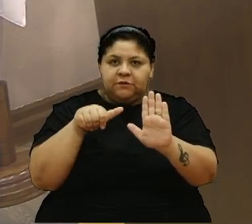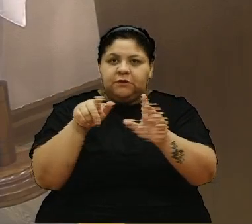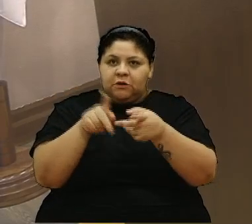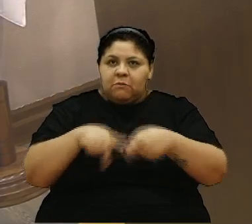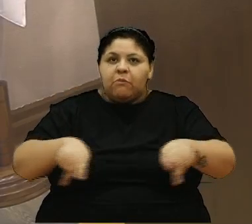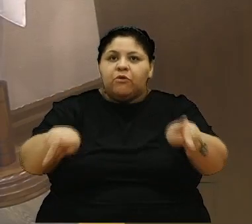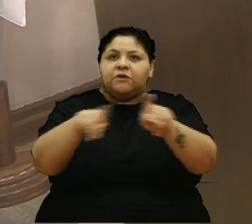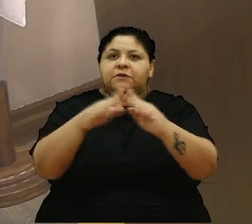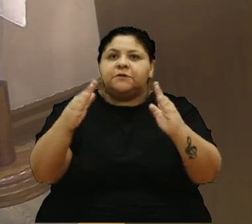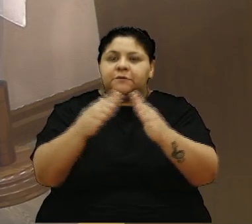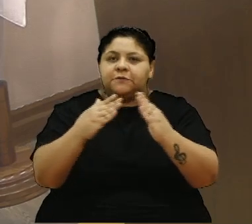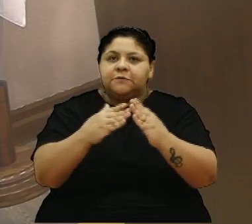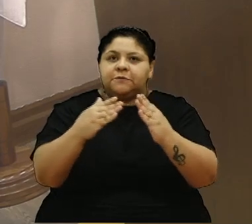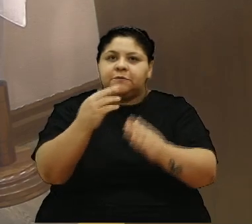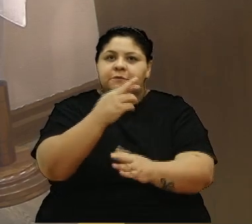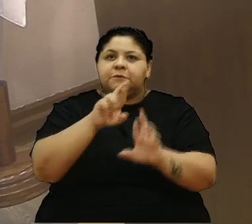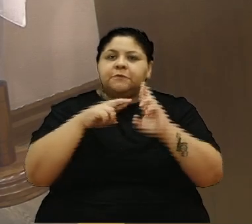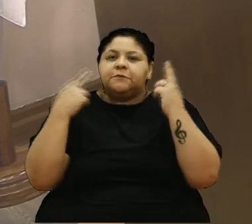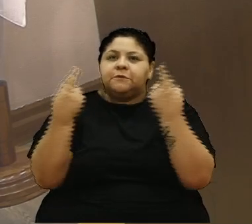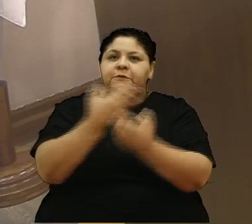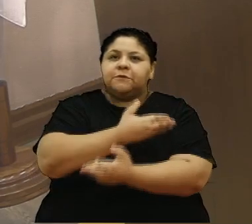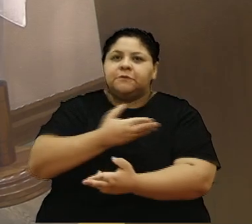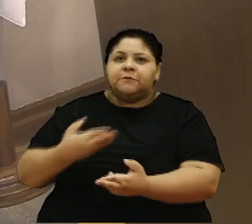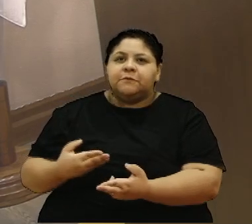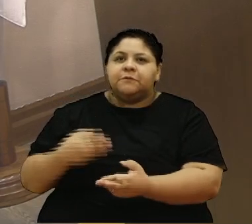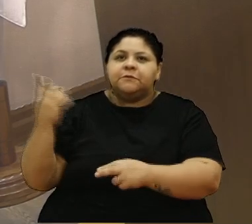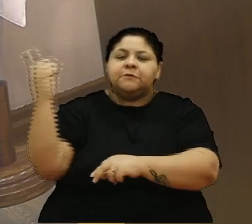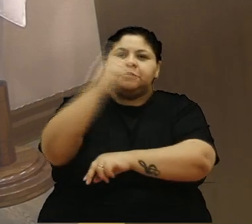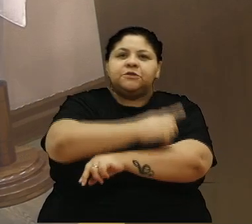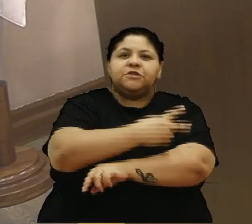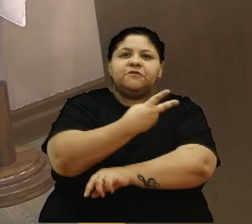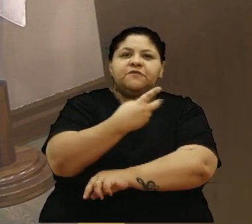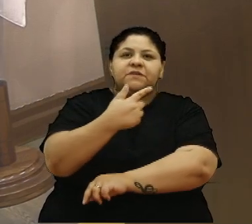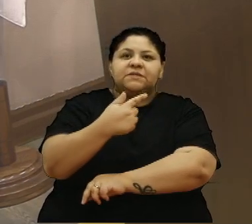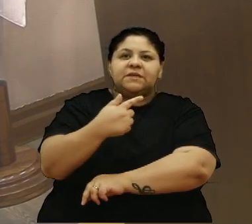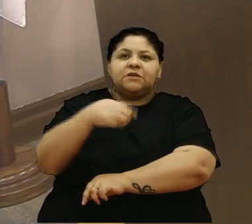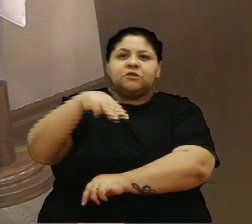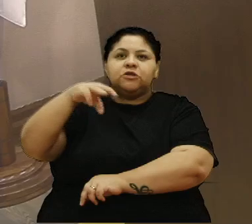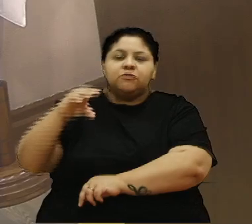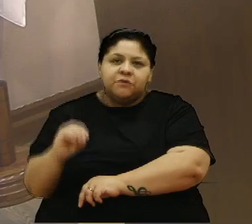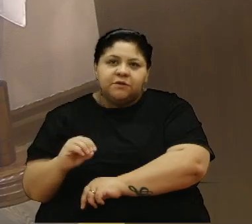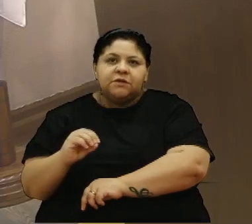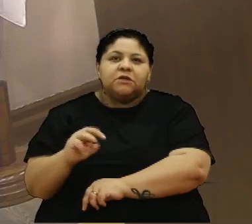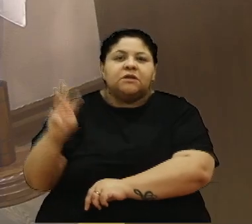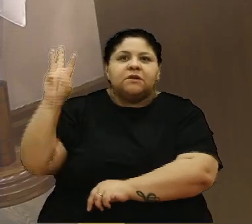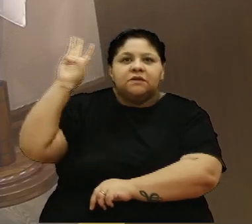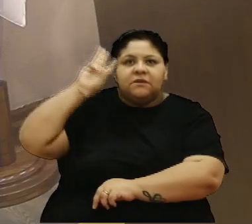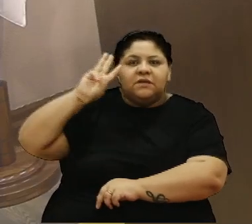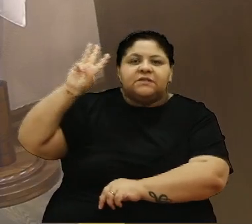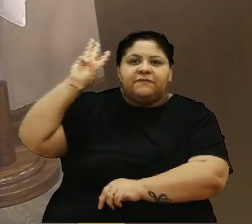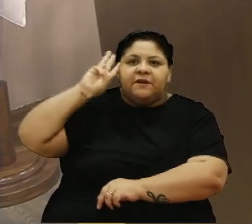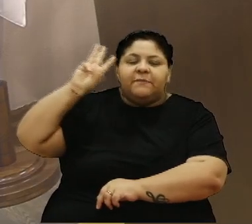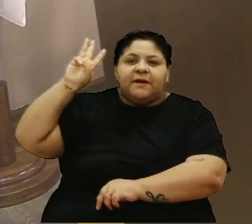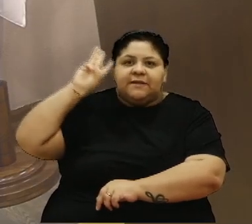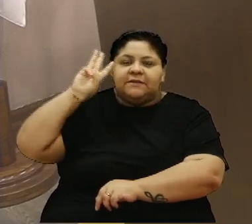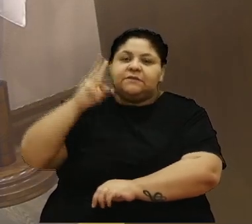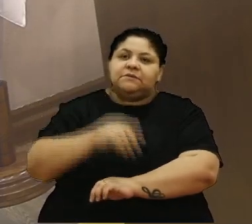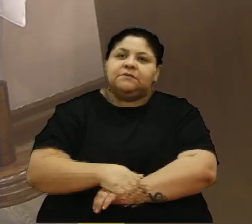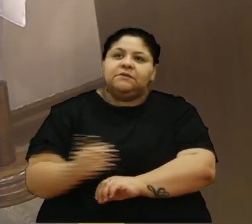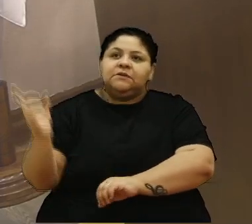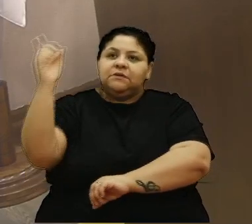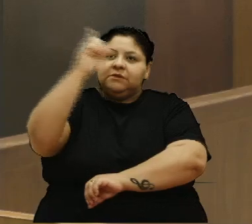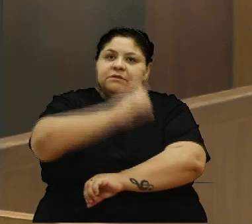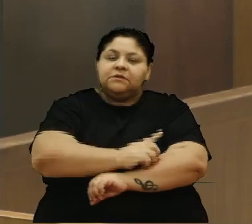está em casa. Audiência pública do autismo, 27/5. Então, é uma terça-feira, uma data extremamente apropriada